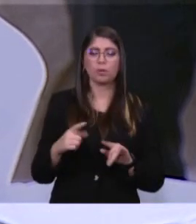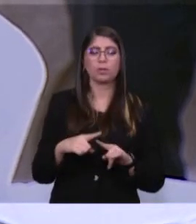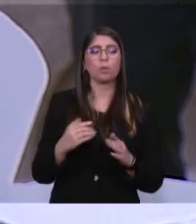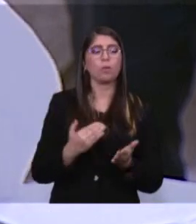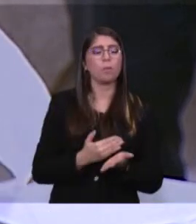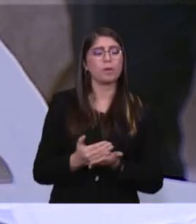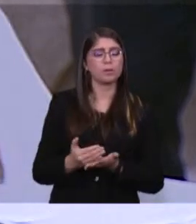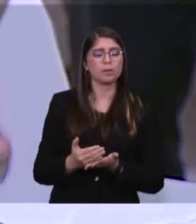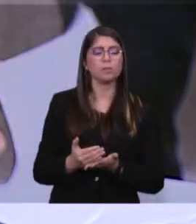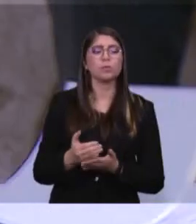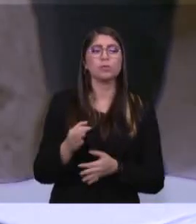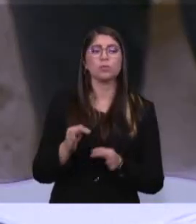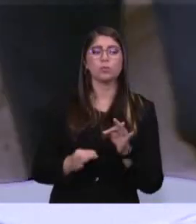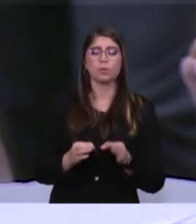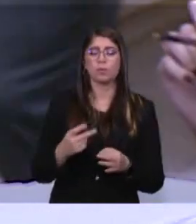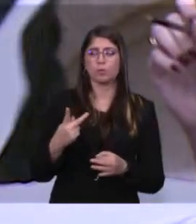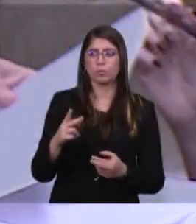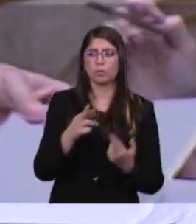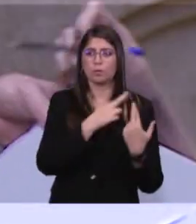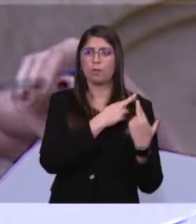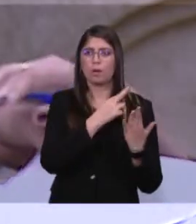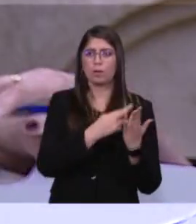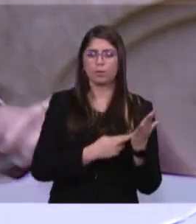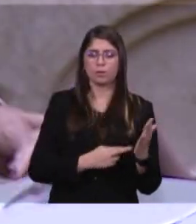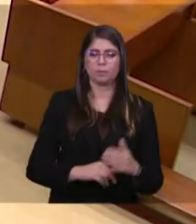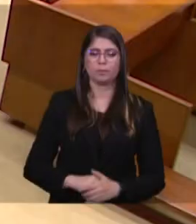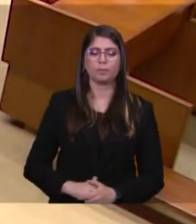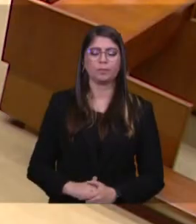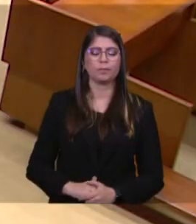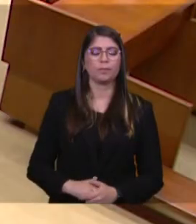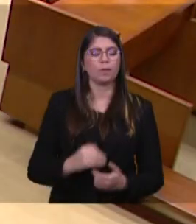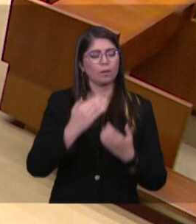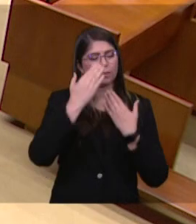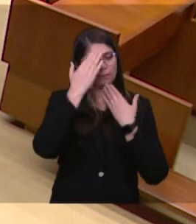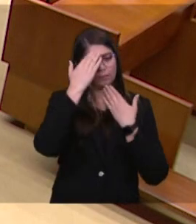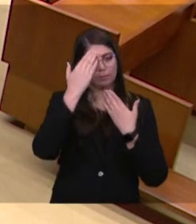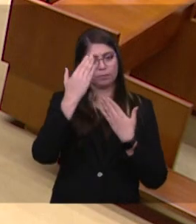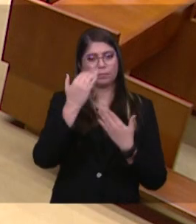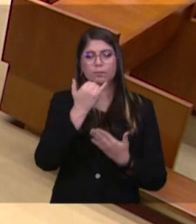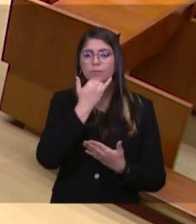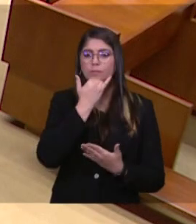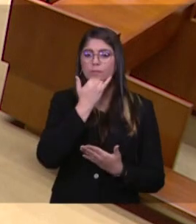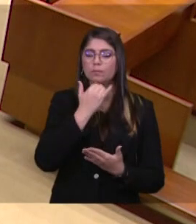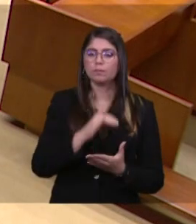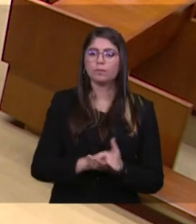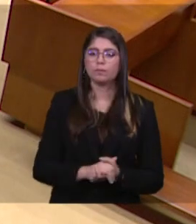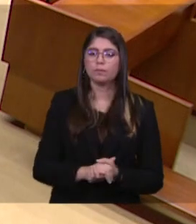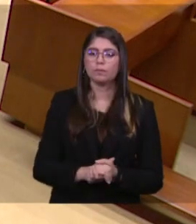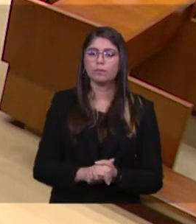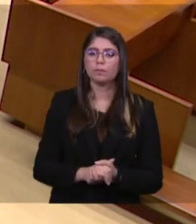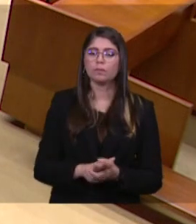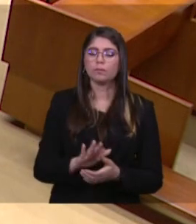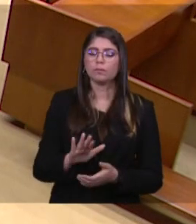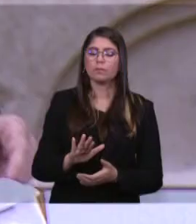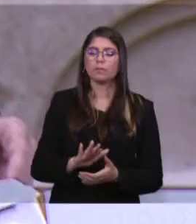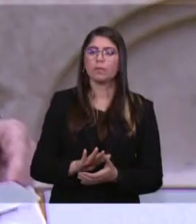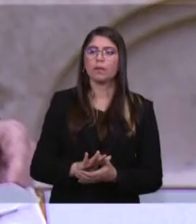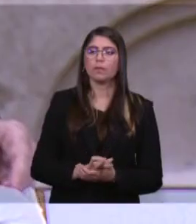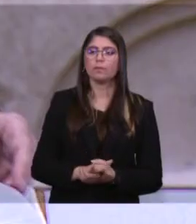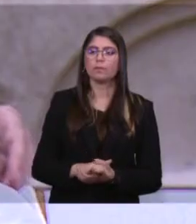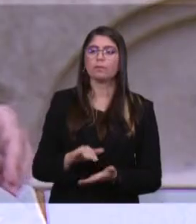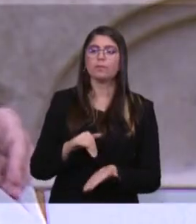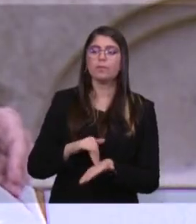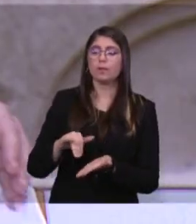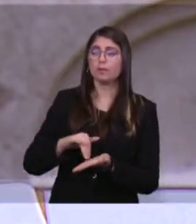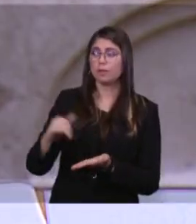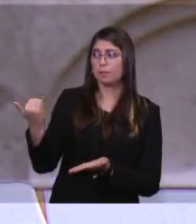julgamento do zero com o relatório de Vossa Excelência. Obrigado, presidente. Ministro Alexandre, a